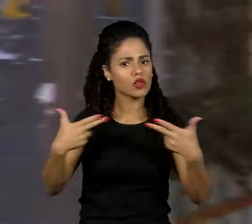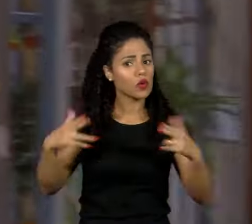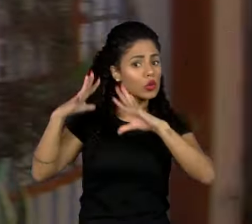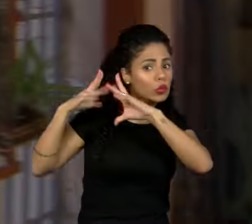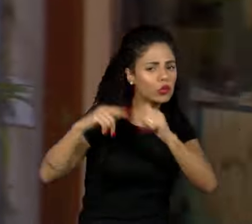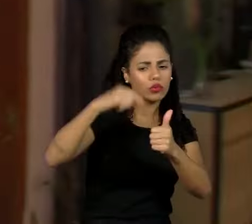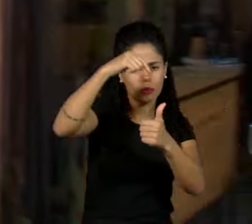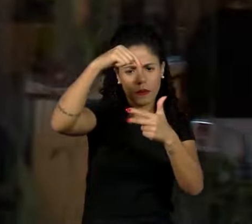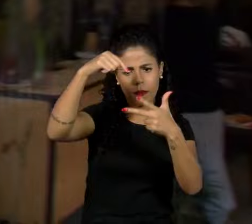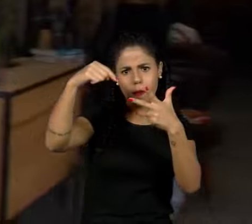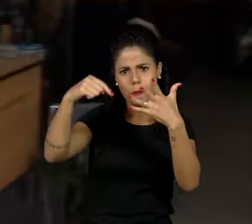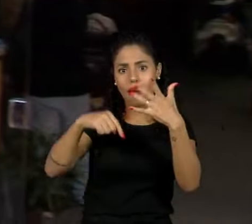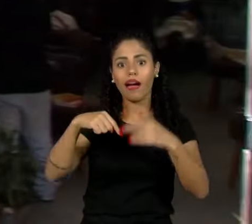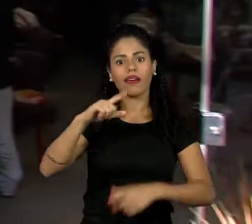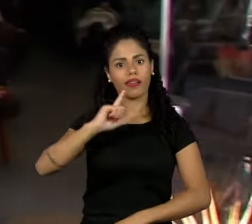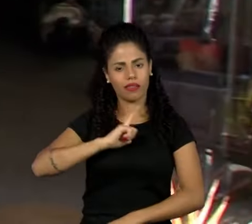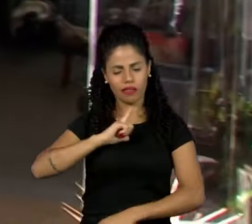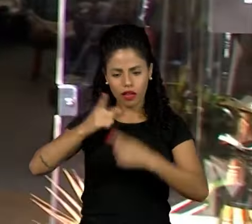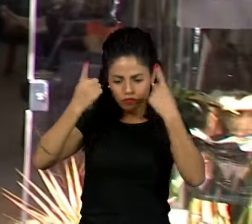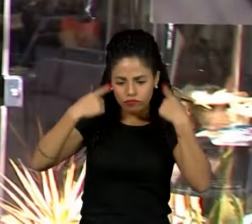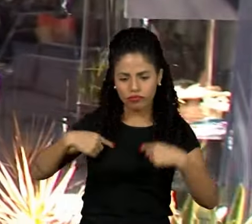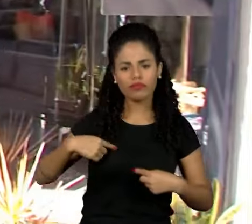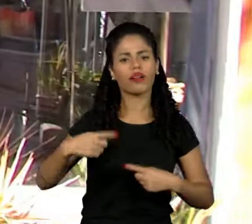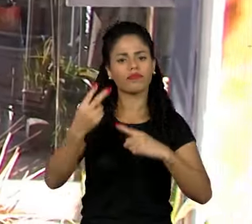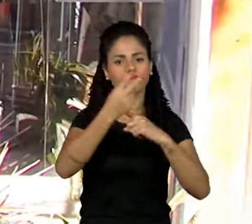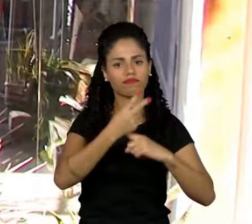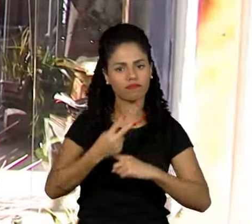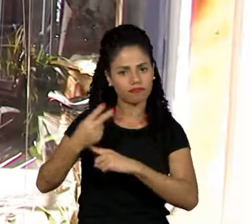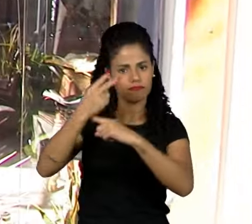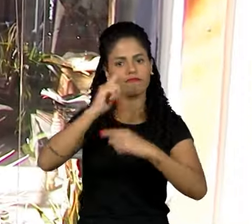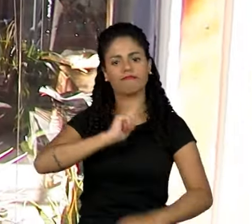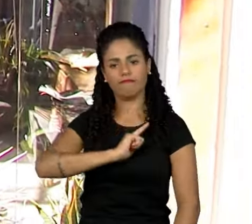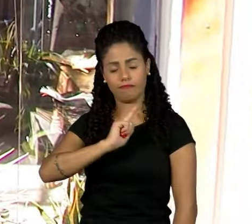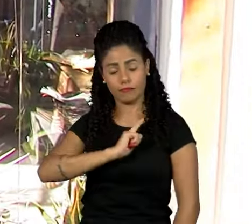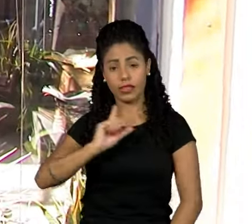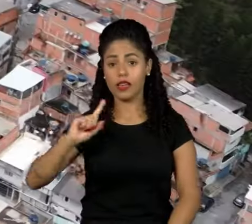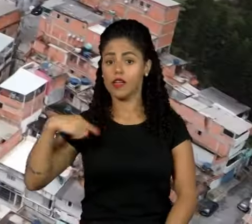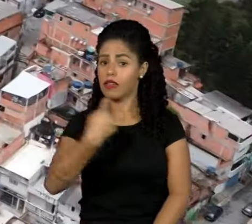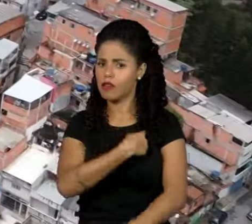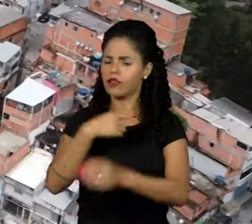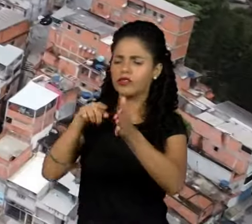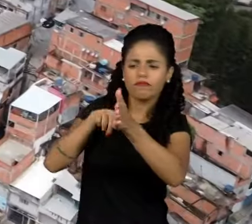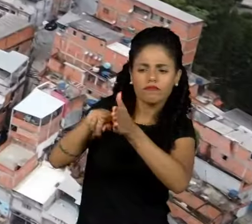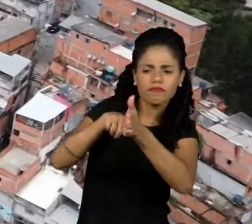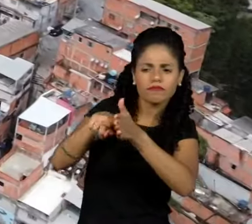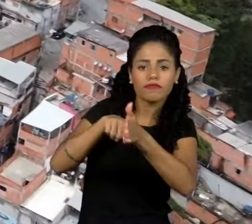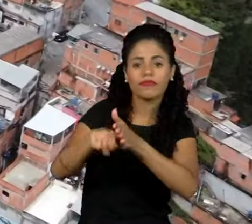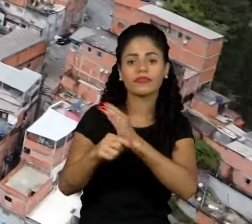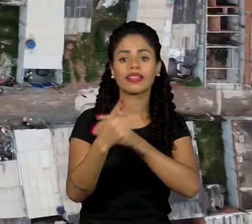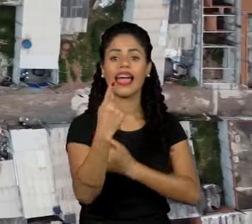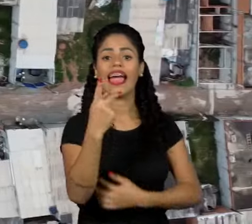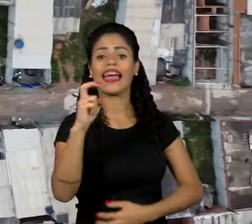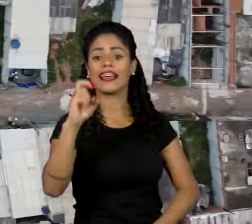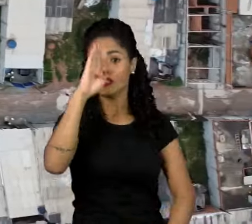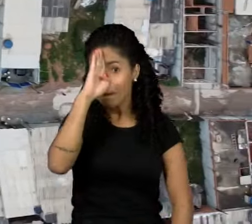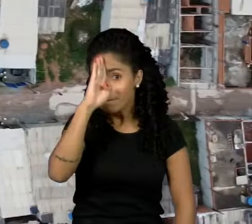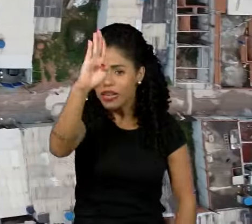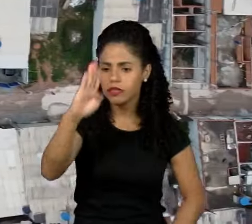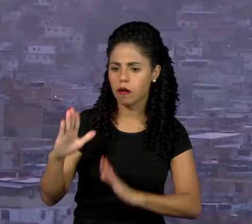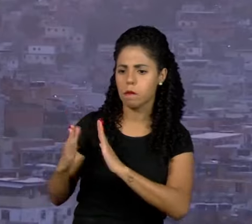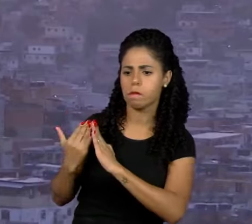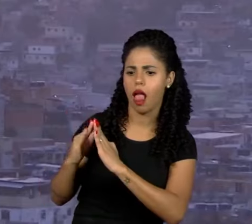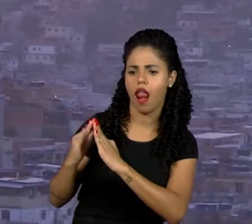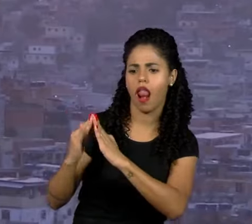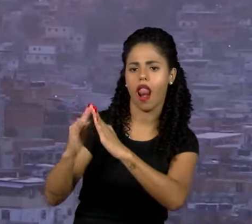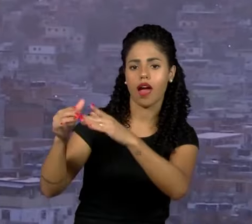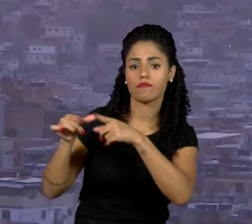todos esse ramo, né, esse leque de oportunidades. Nós fizemos a pesquisa nas 15 principais favelas e comunidades